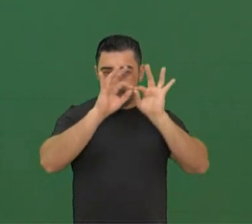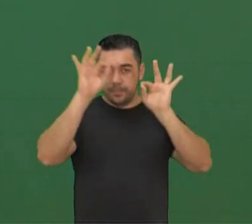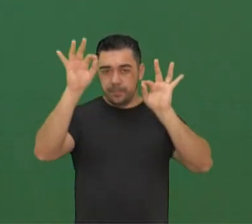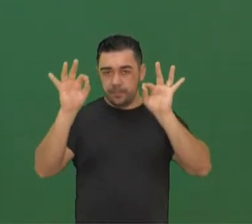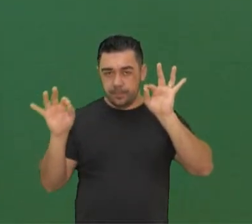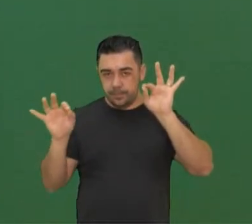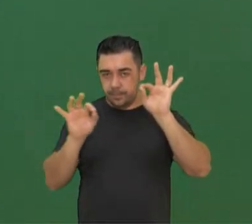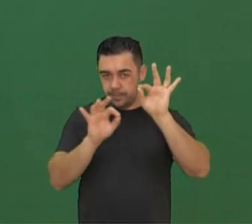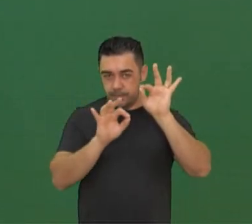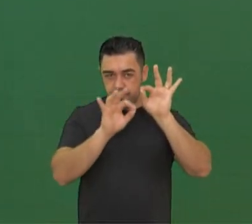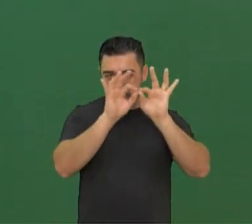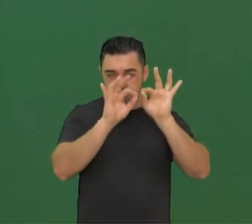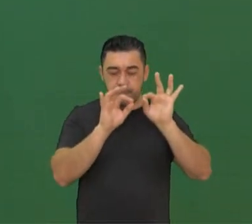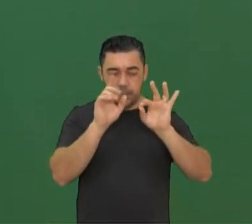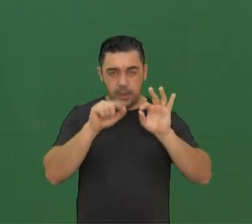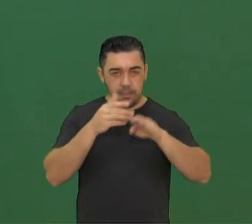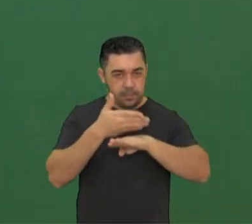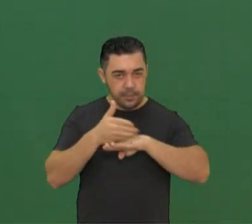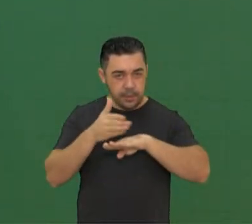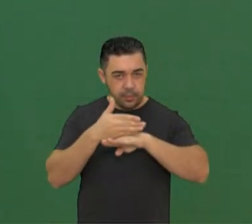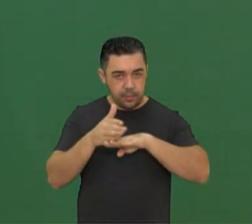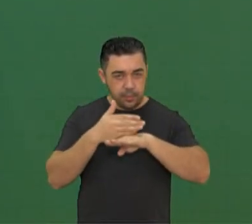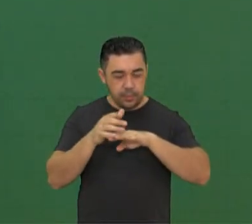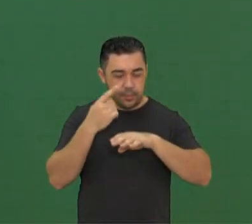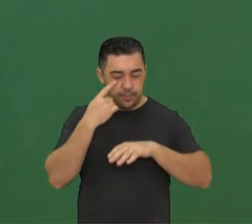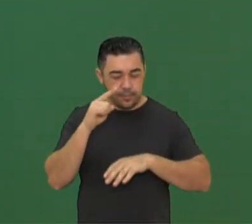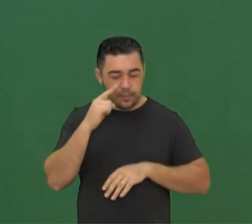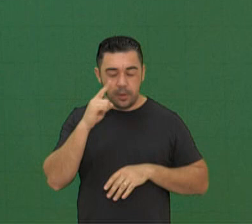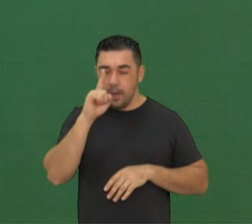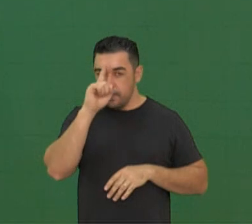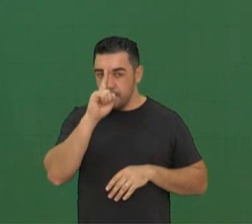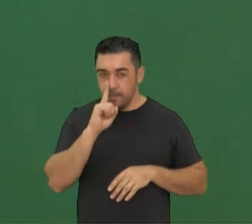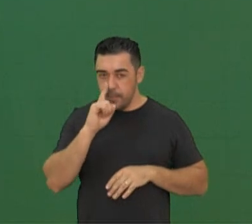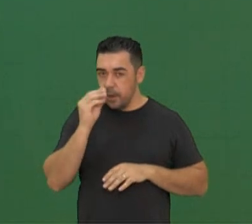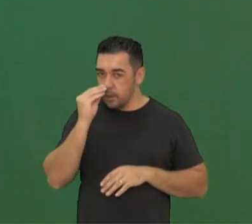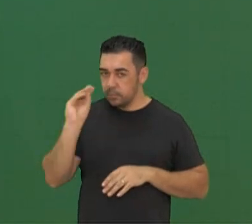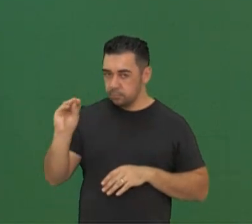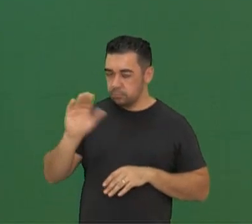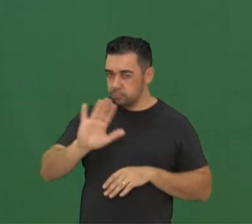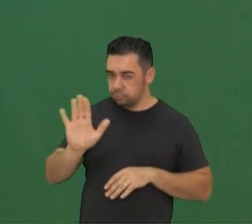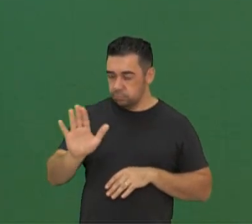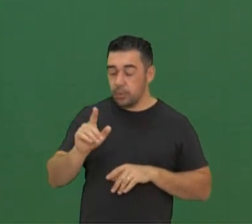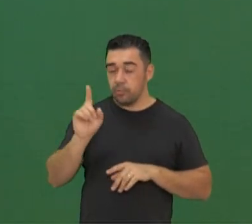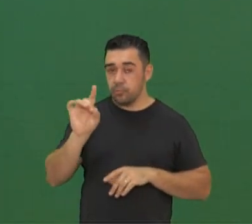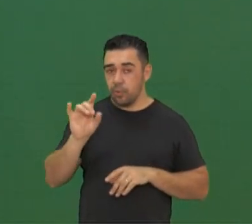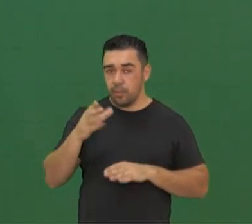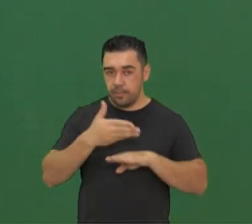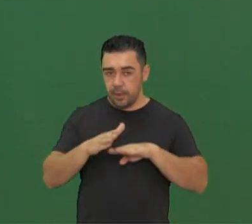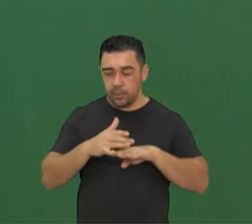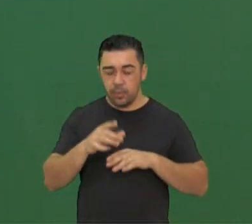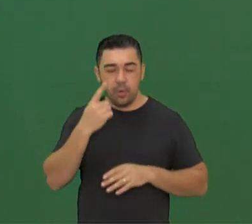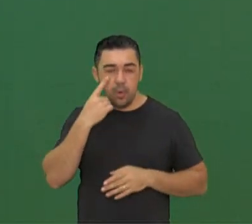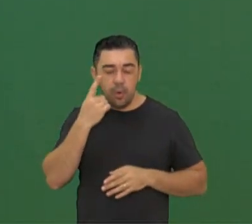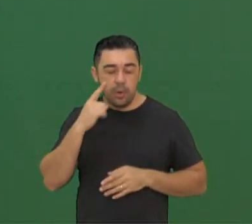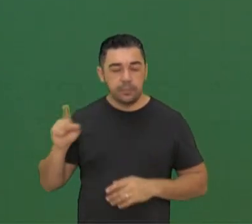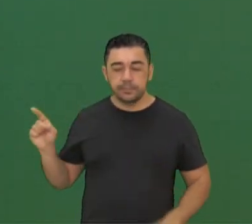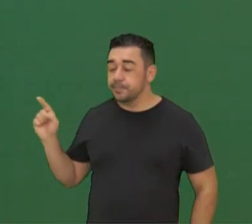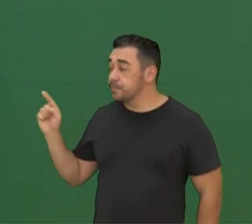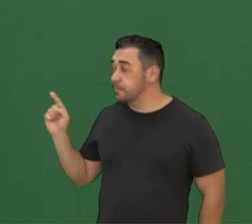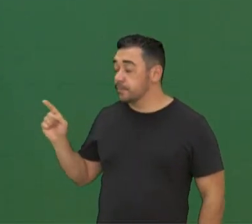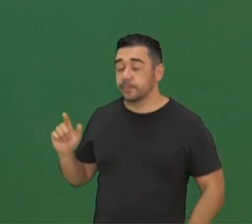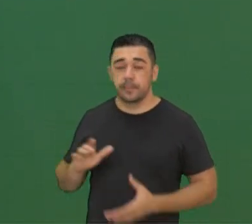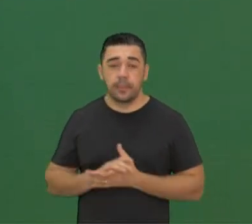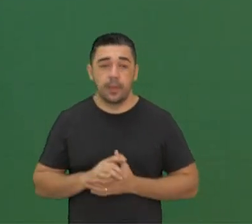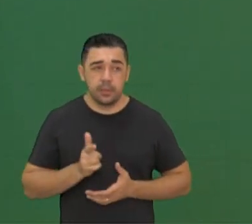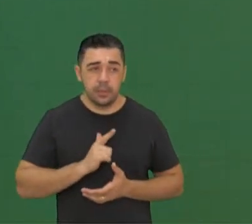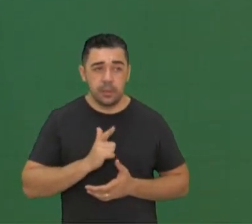em branco, tá bom? Essa figurinha que está em branco. Os riscos amarelos você ignora por enquanto. Tudo bem? Agora veja o seguinte, eu